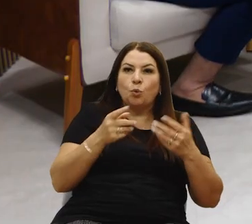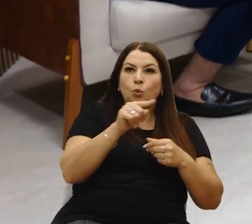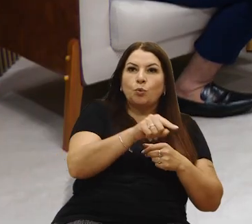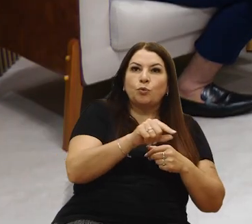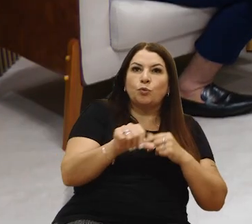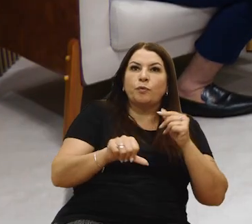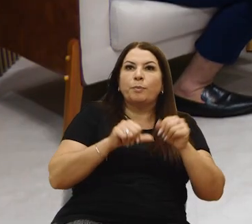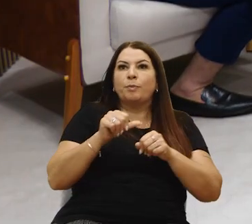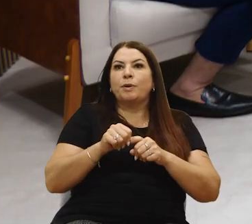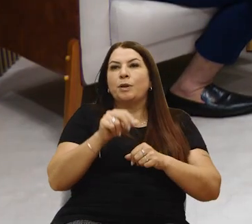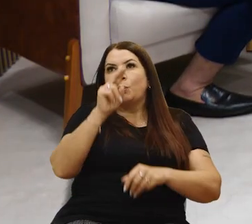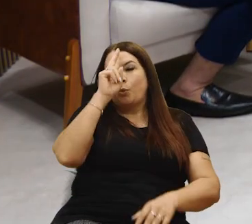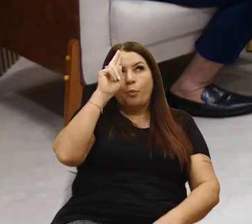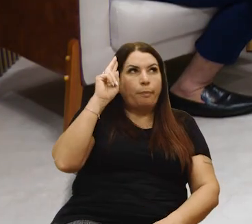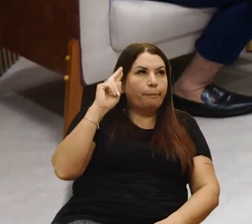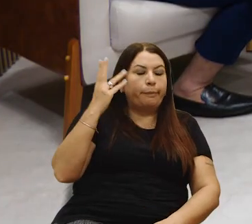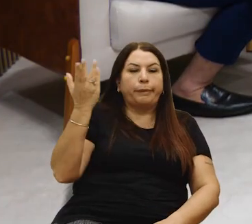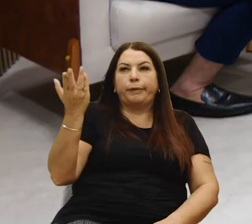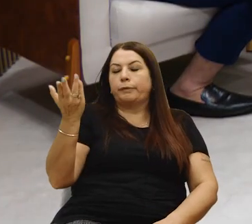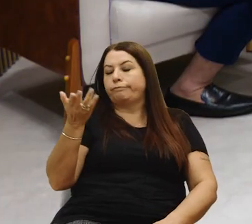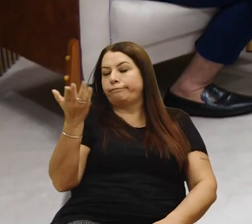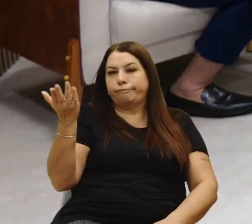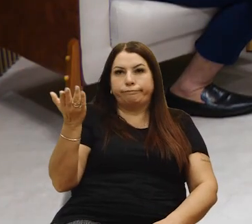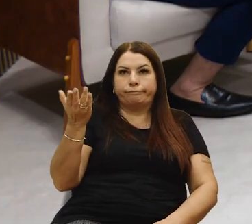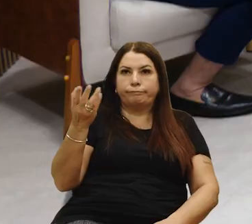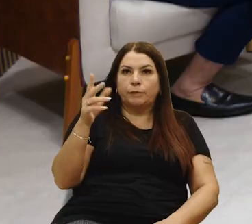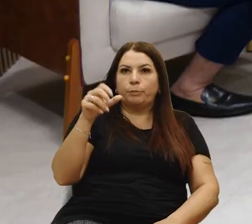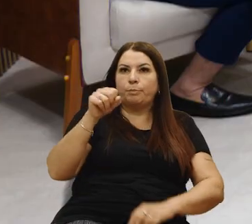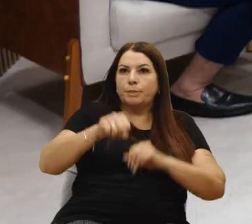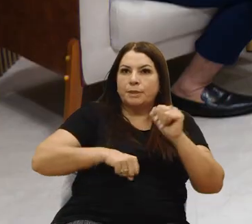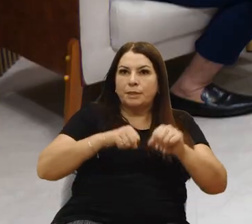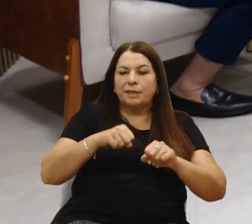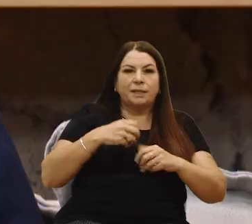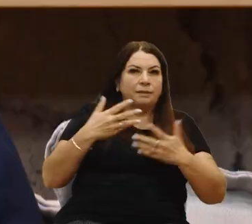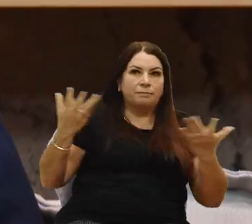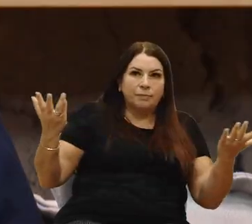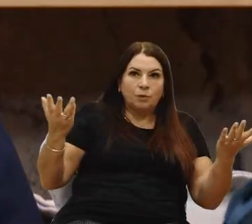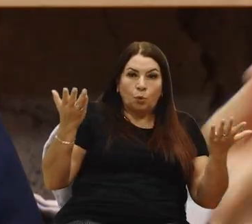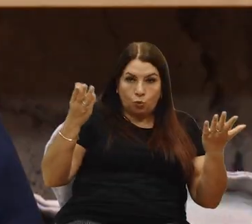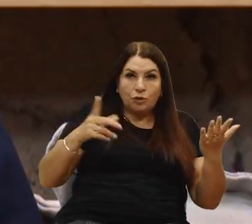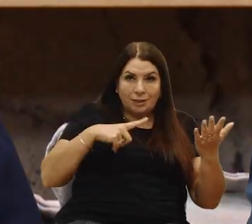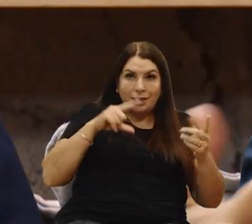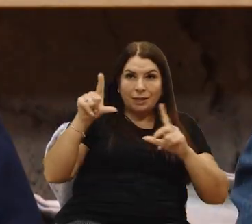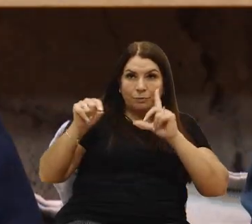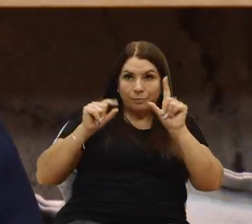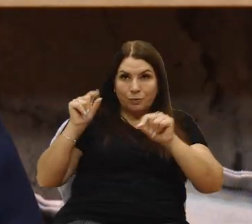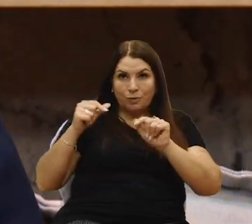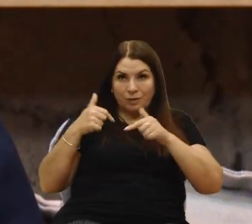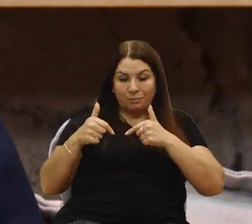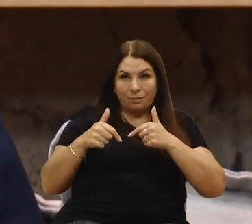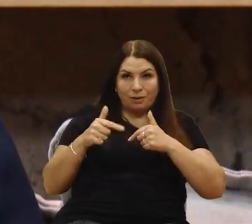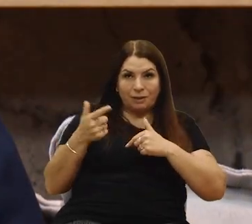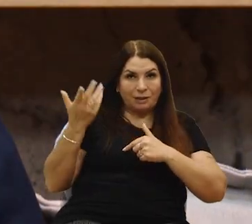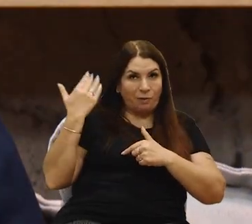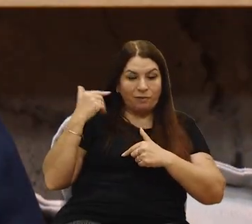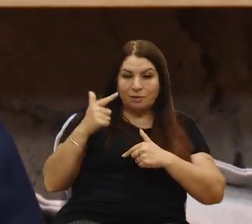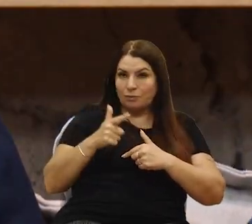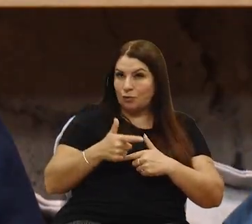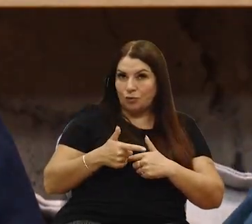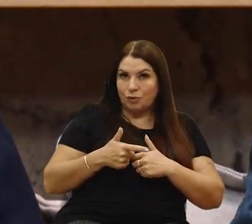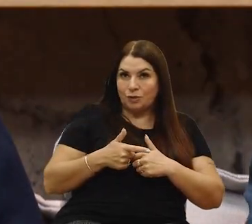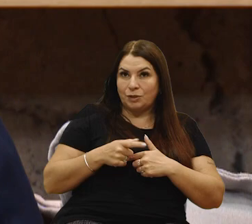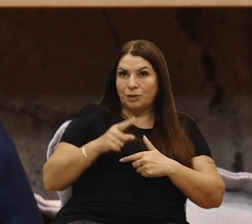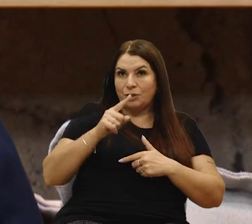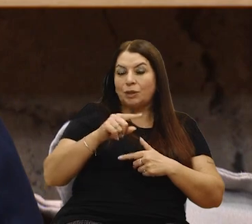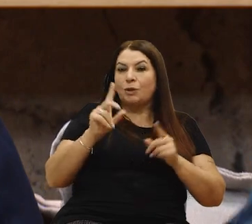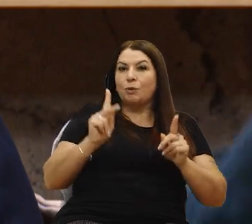tu vai virar Uber, ou tu vai virar... vai pegar uma bicicleta, vai ser pedalando. Hoje existem opções de trabalho que não existia. Então, quando o